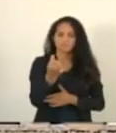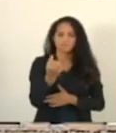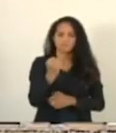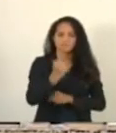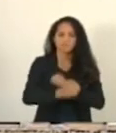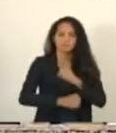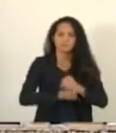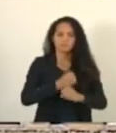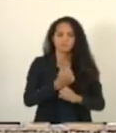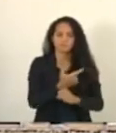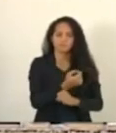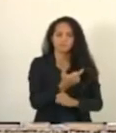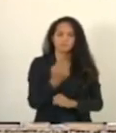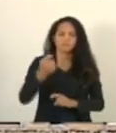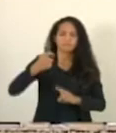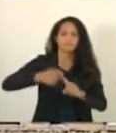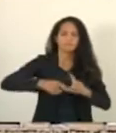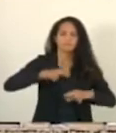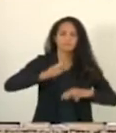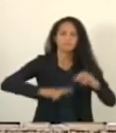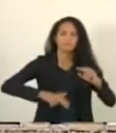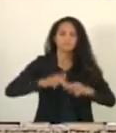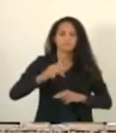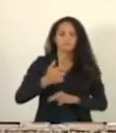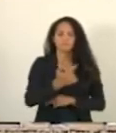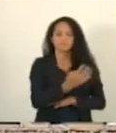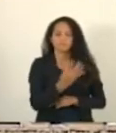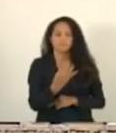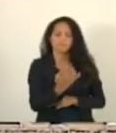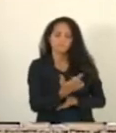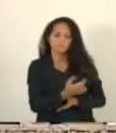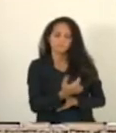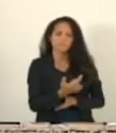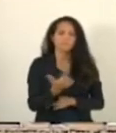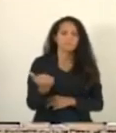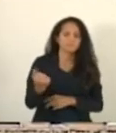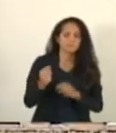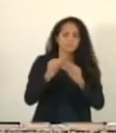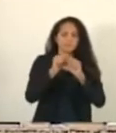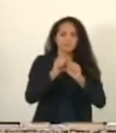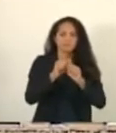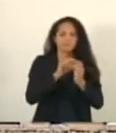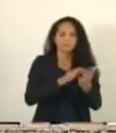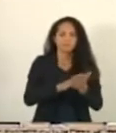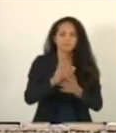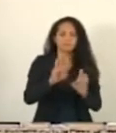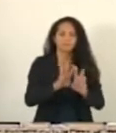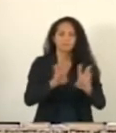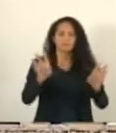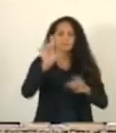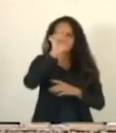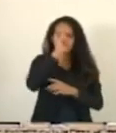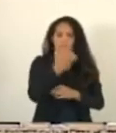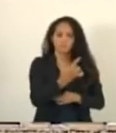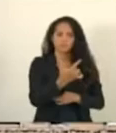16/6/2020, mensagem de veto 44/2021, publicado no Ales Digital do dia